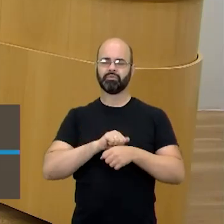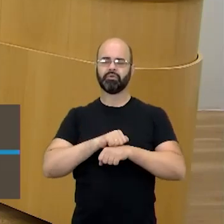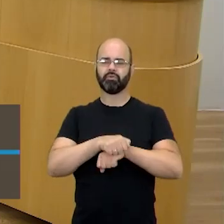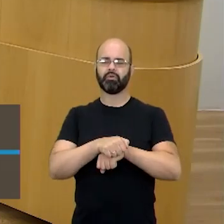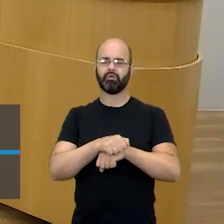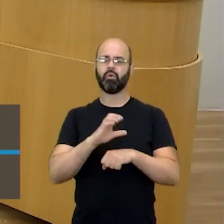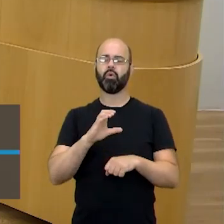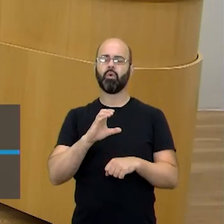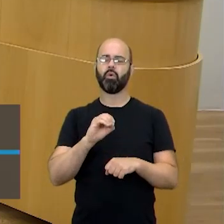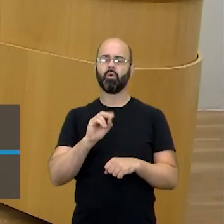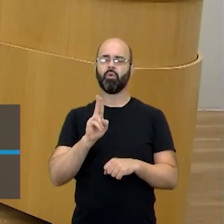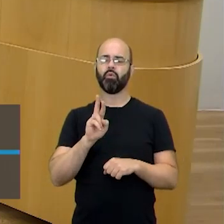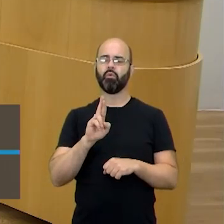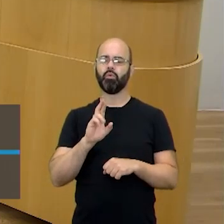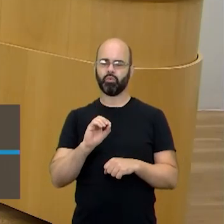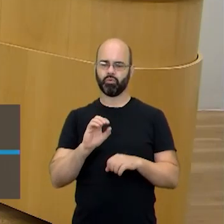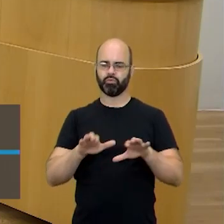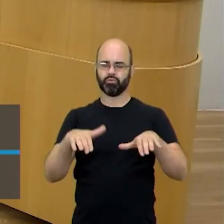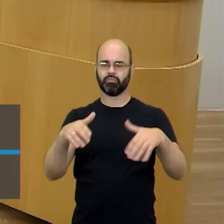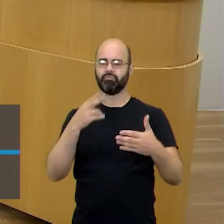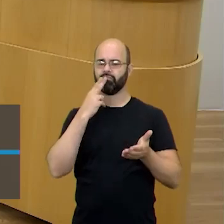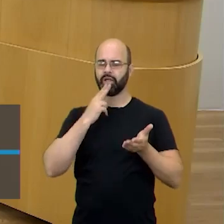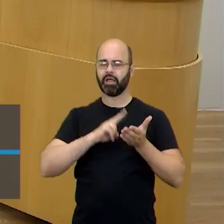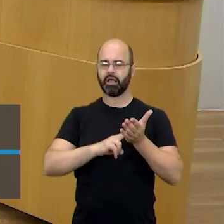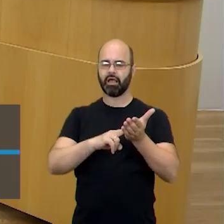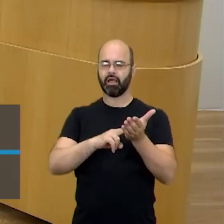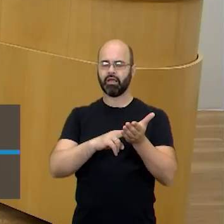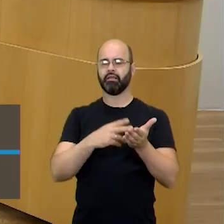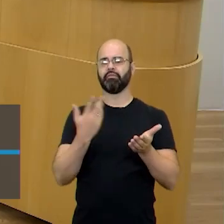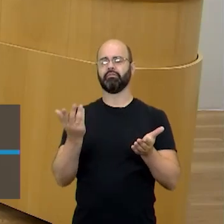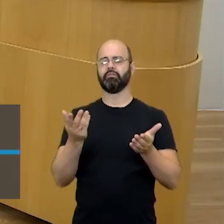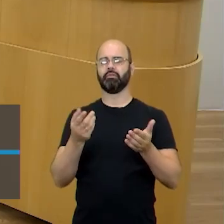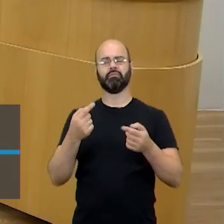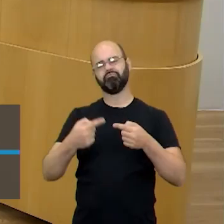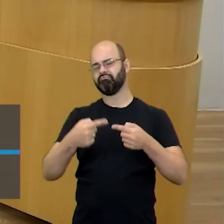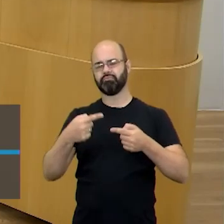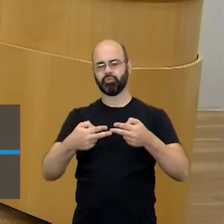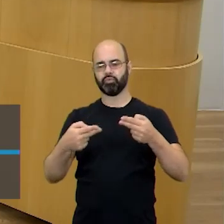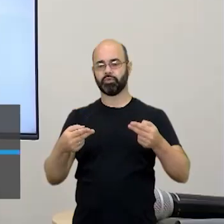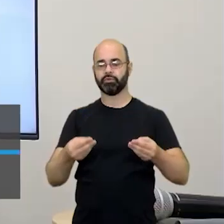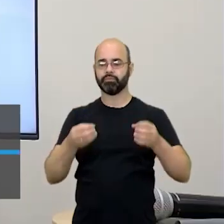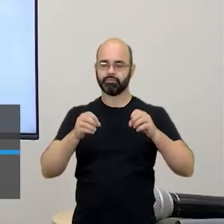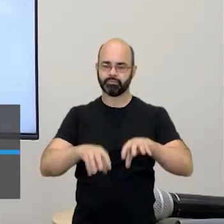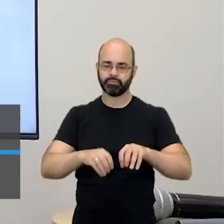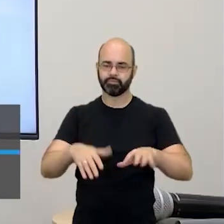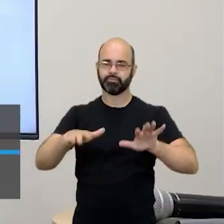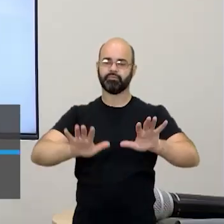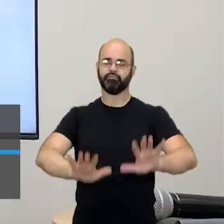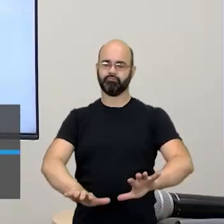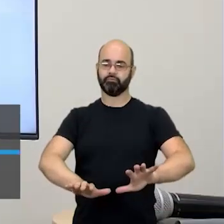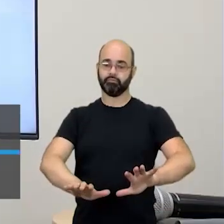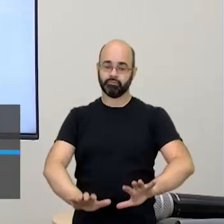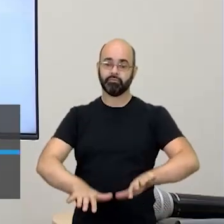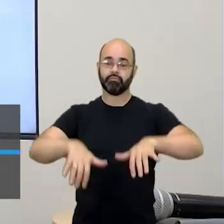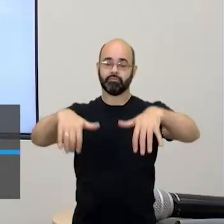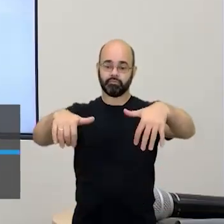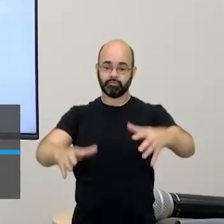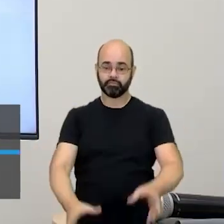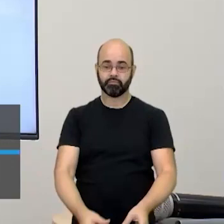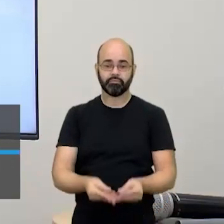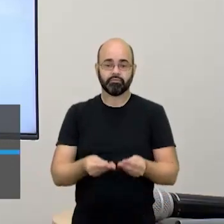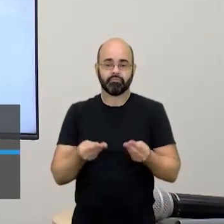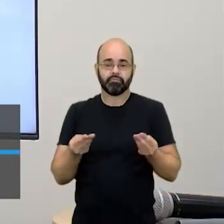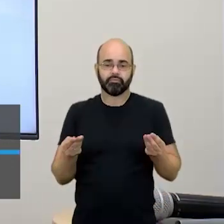políticas, amizades que ele construiu no fronte durante a Guerra Civil e, principalmente, que o destino dele